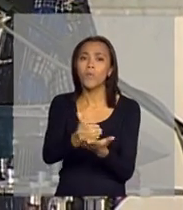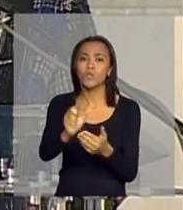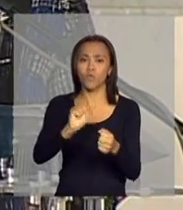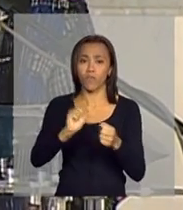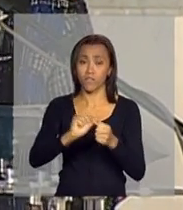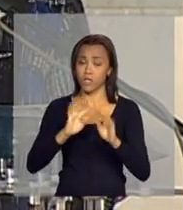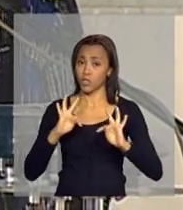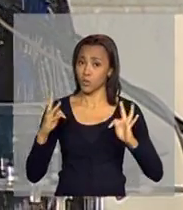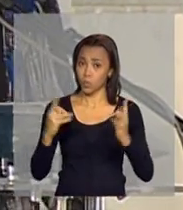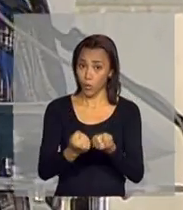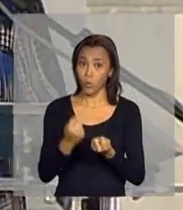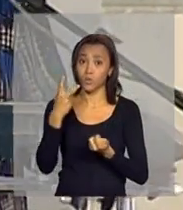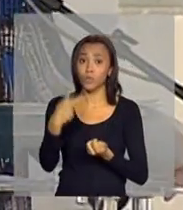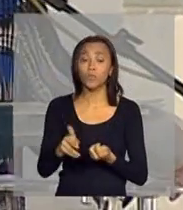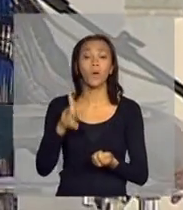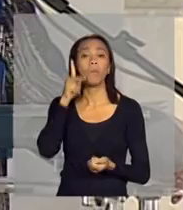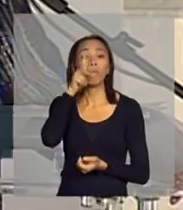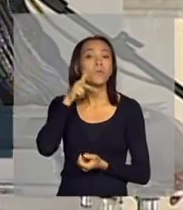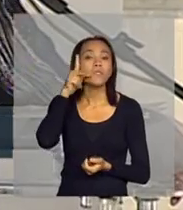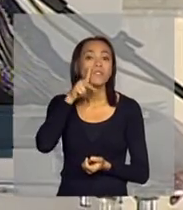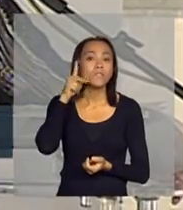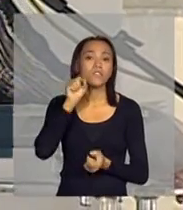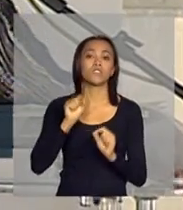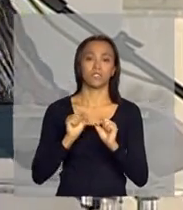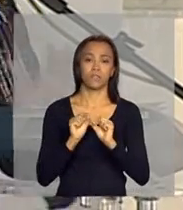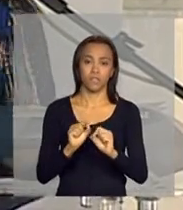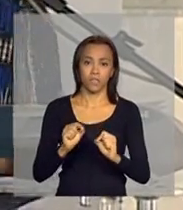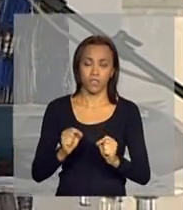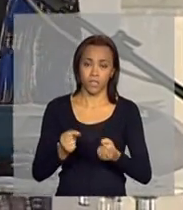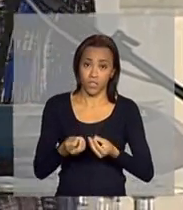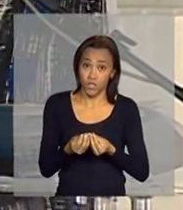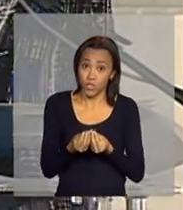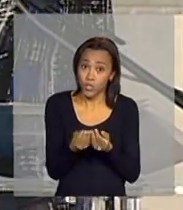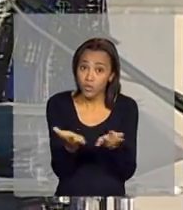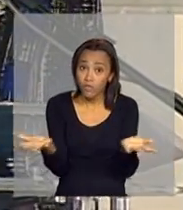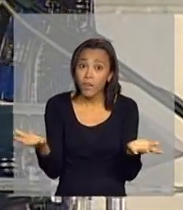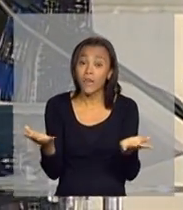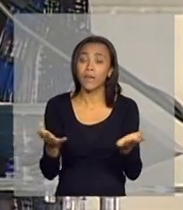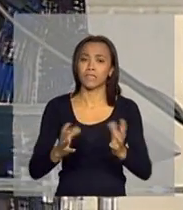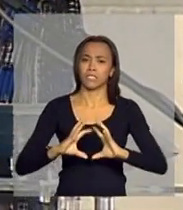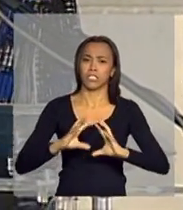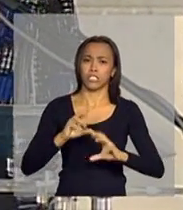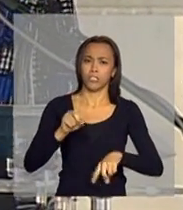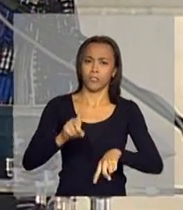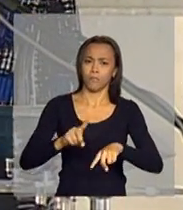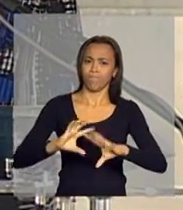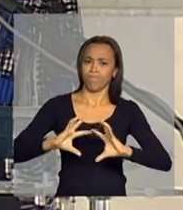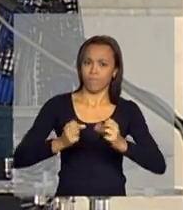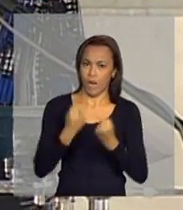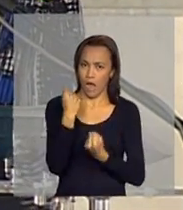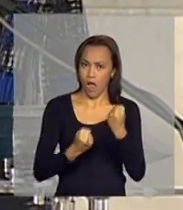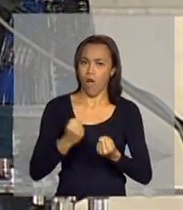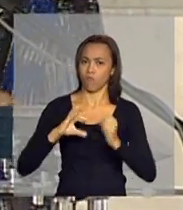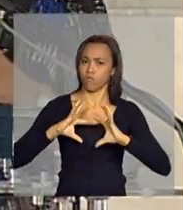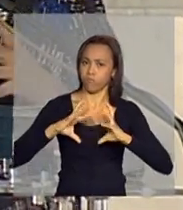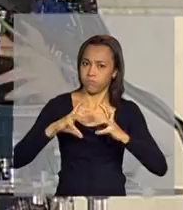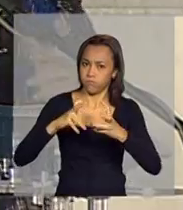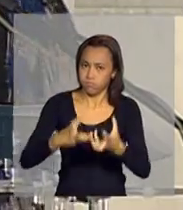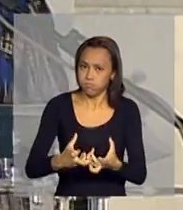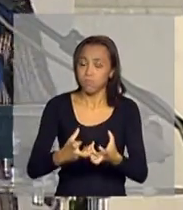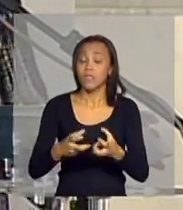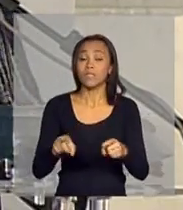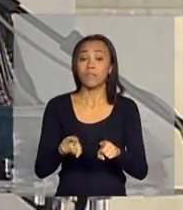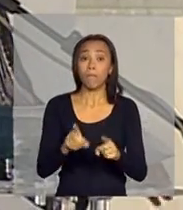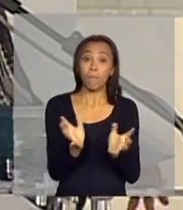a sua política de oferta de máquinas e equipamentos agrícolas para a agricultura familiar.